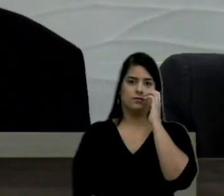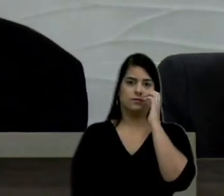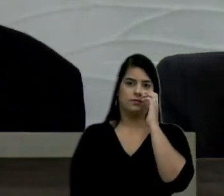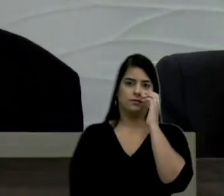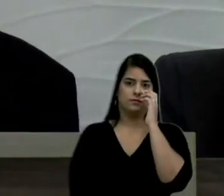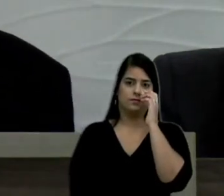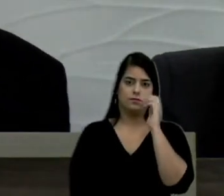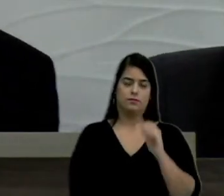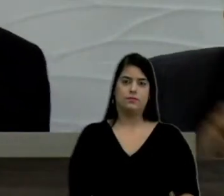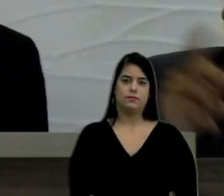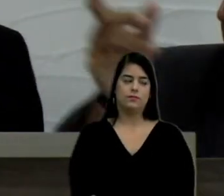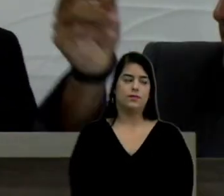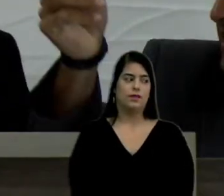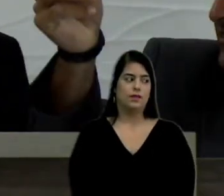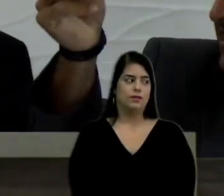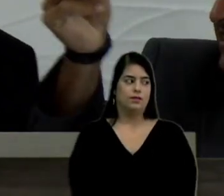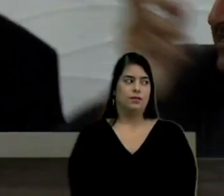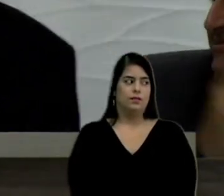professor